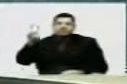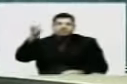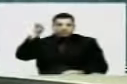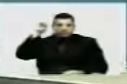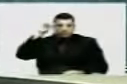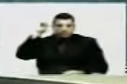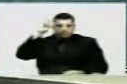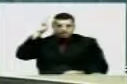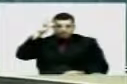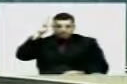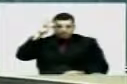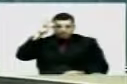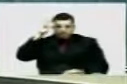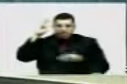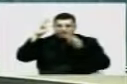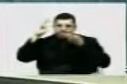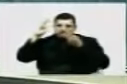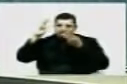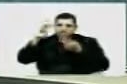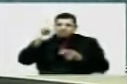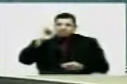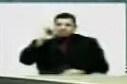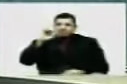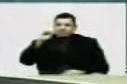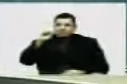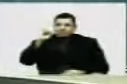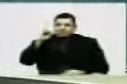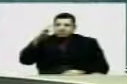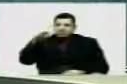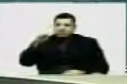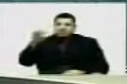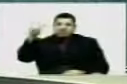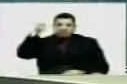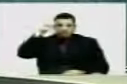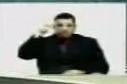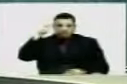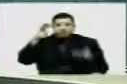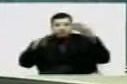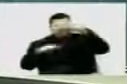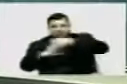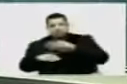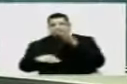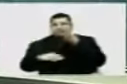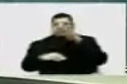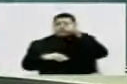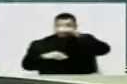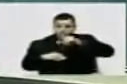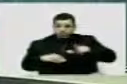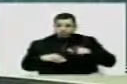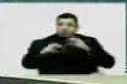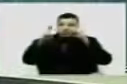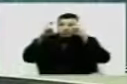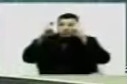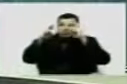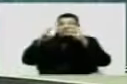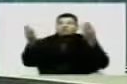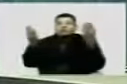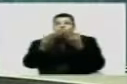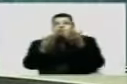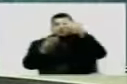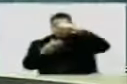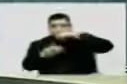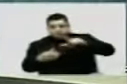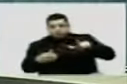terça falei sobre essa questão do ICMS, na quarta voltei a falar sobre a questão do ICMS e